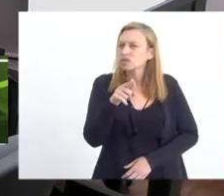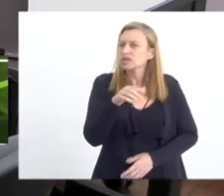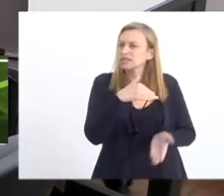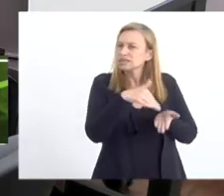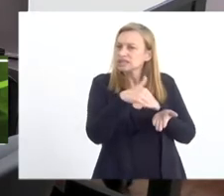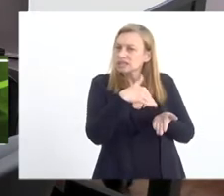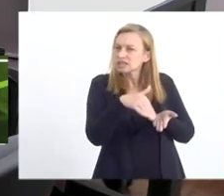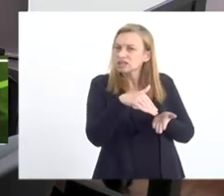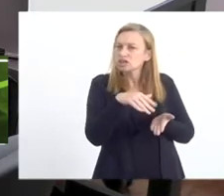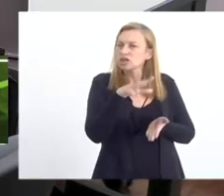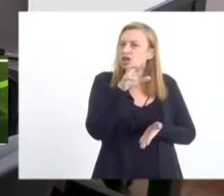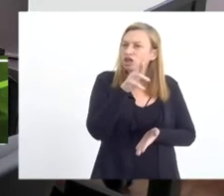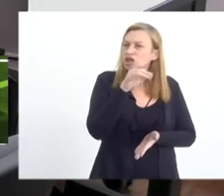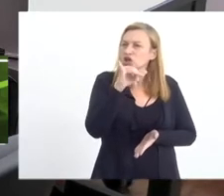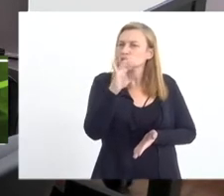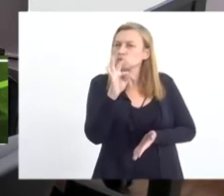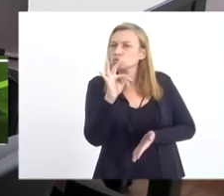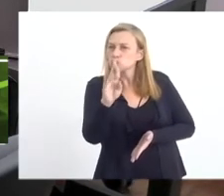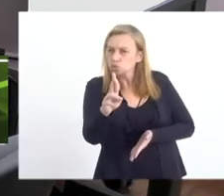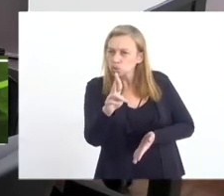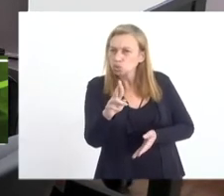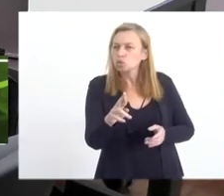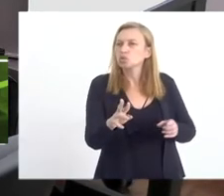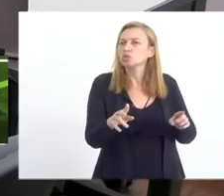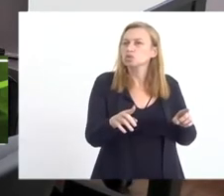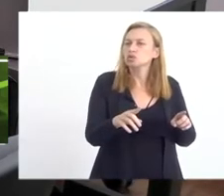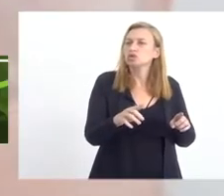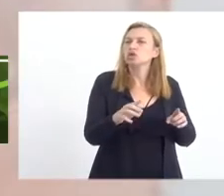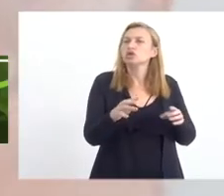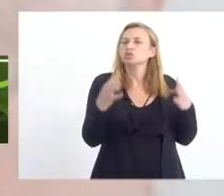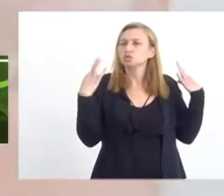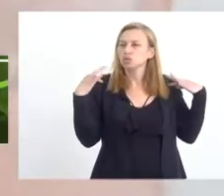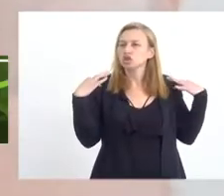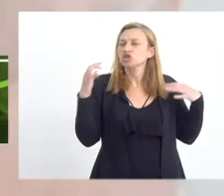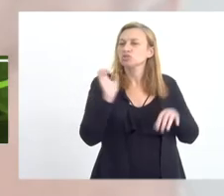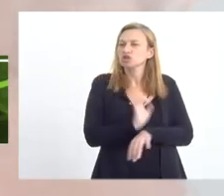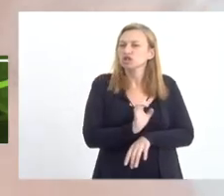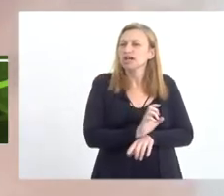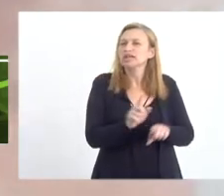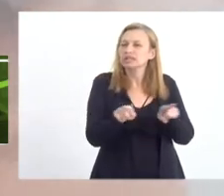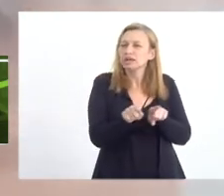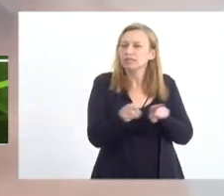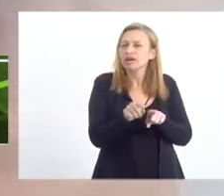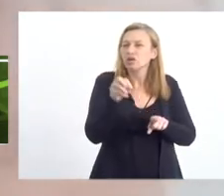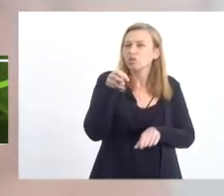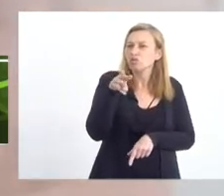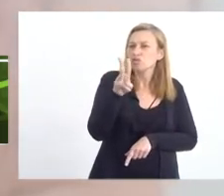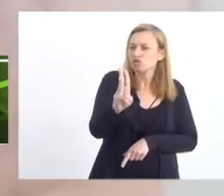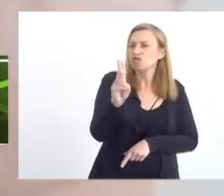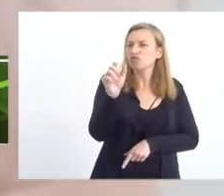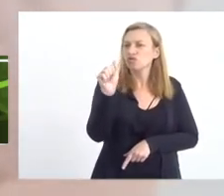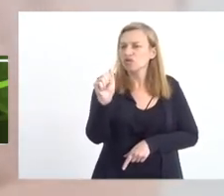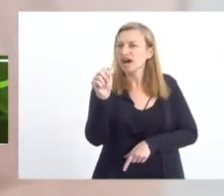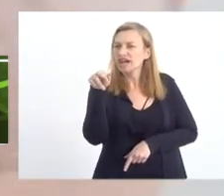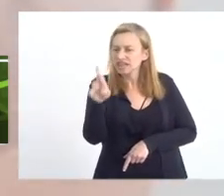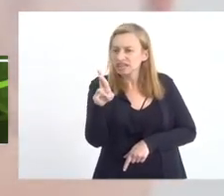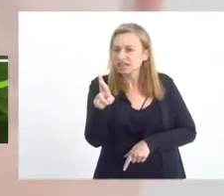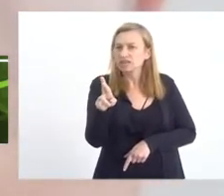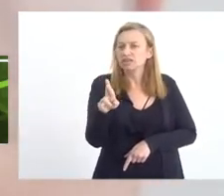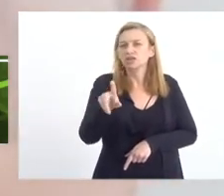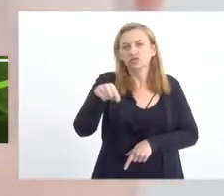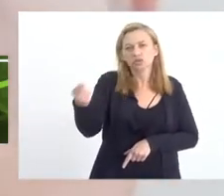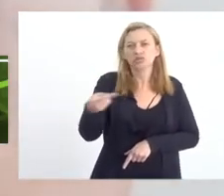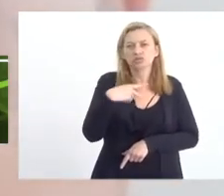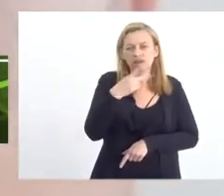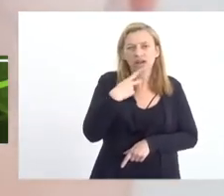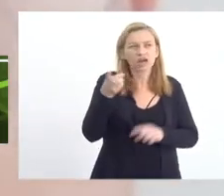secretário da Rio Tour, o secretário mesmo de Turismo do Estado e também o Wagner e os que me antecederam,